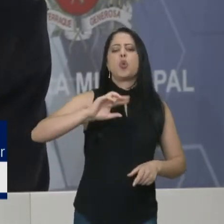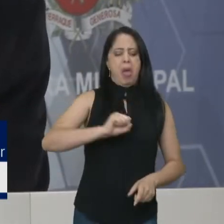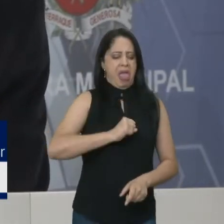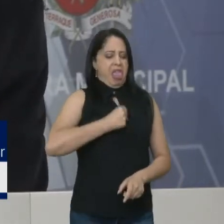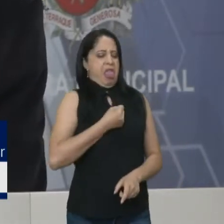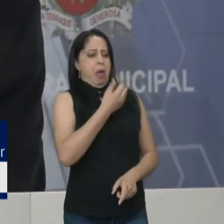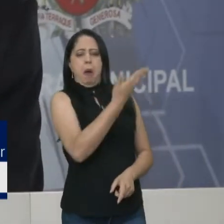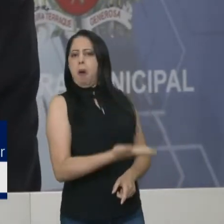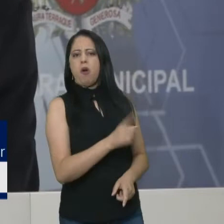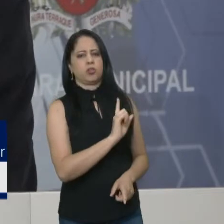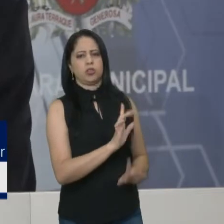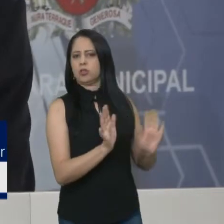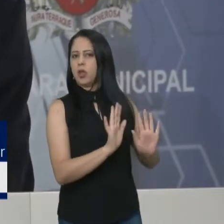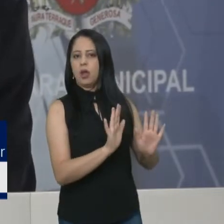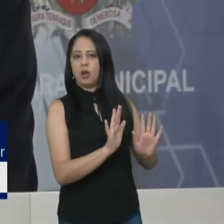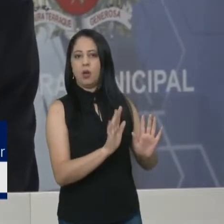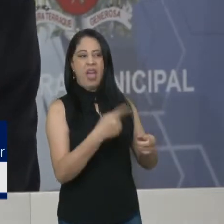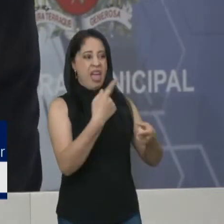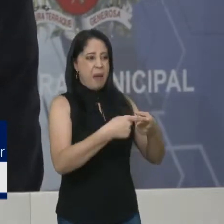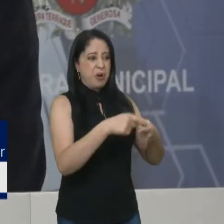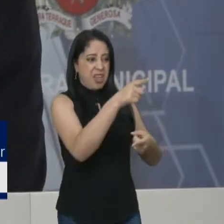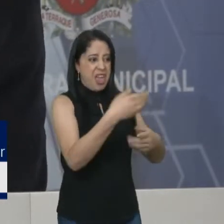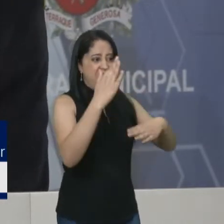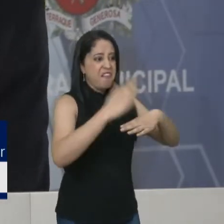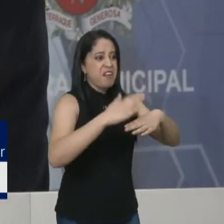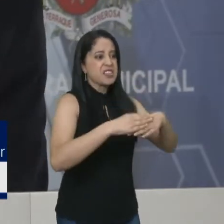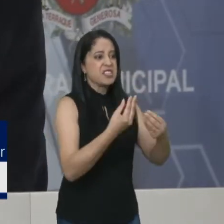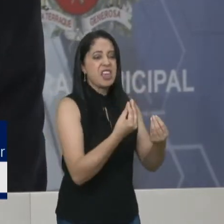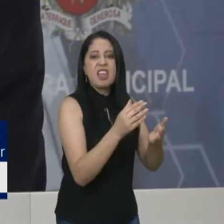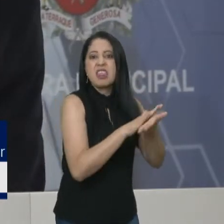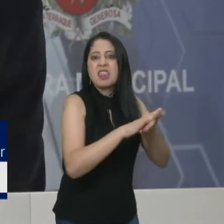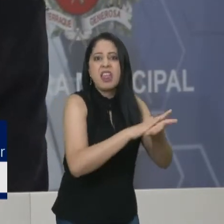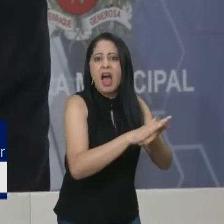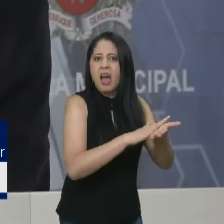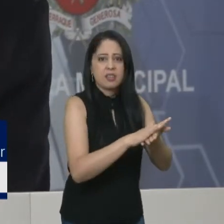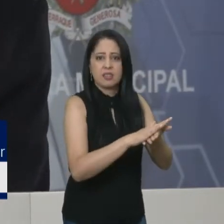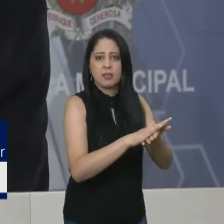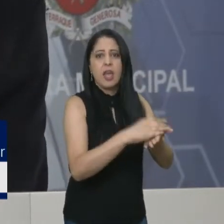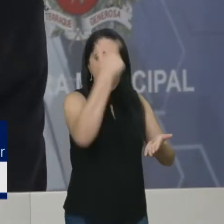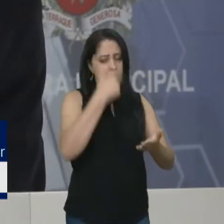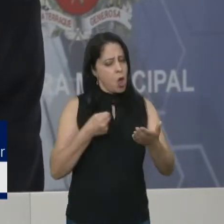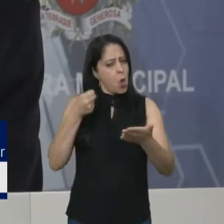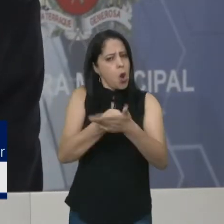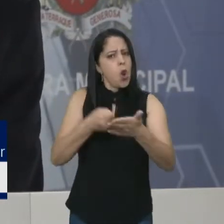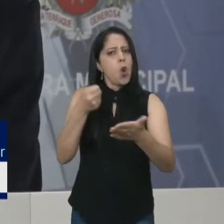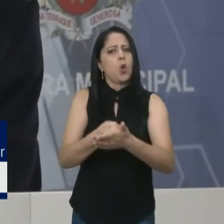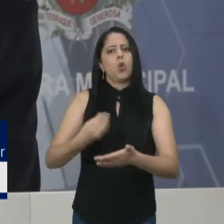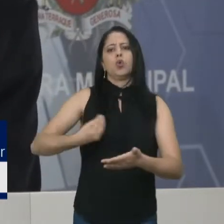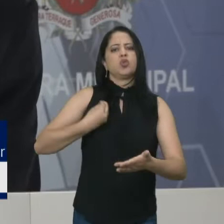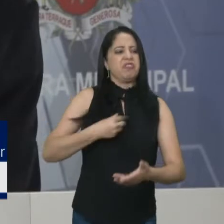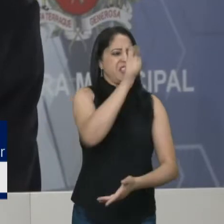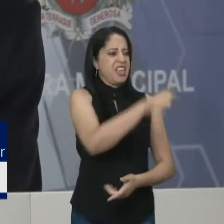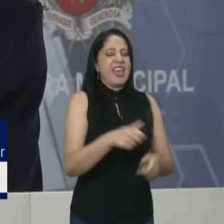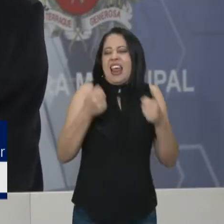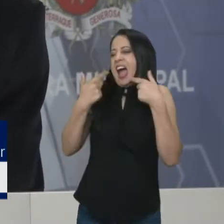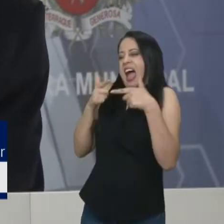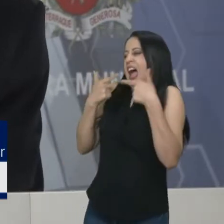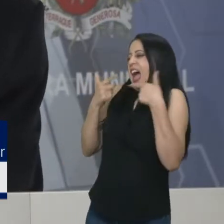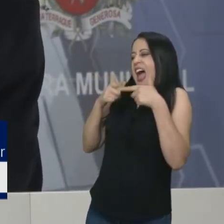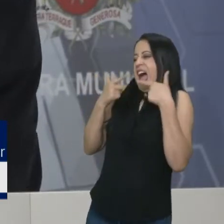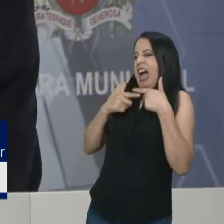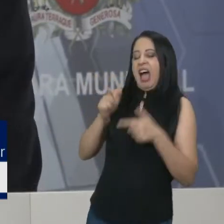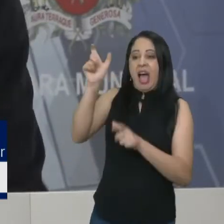Não é isso, não. É porque ele não faz nada pela vida. Enquanto eu luto pela vida, ele estava debochando, dando risada das